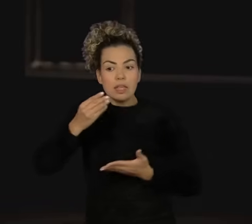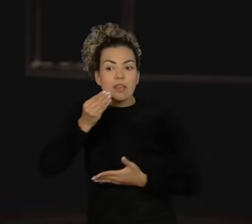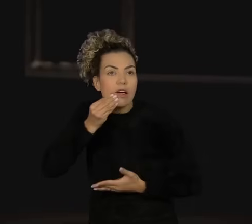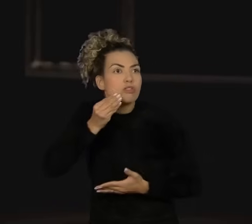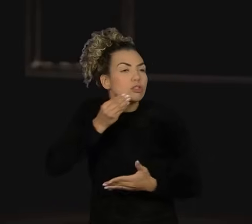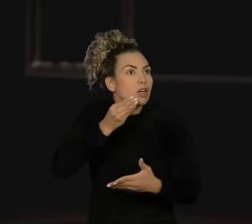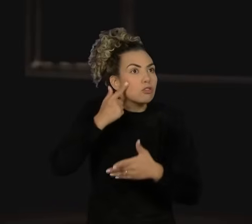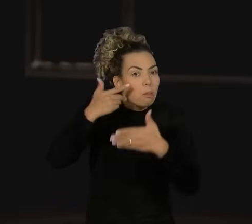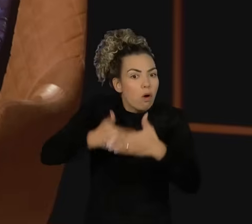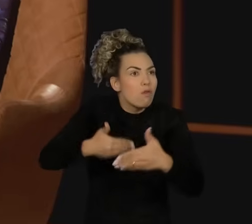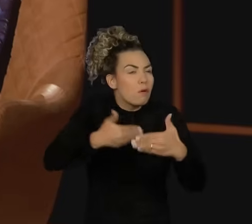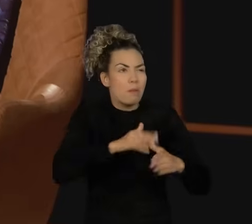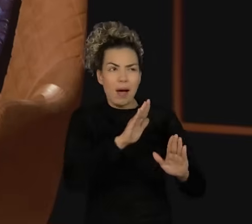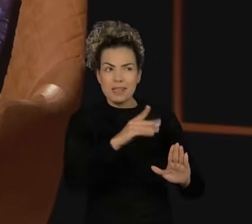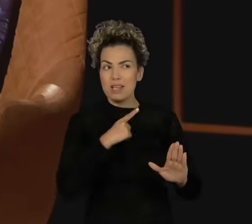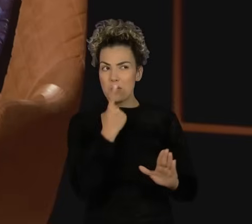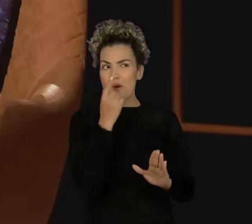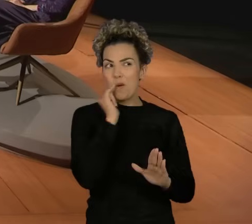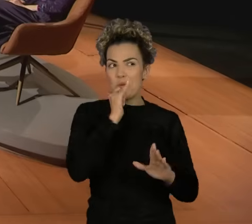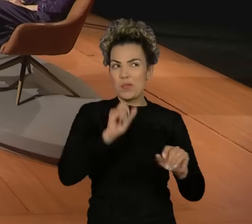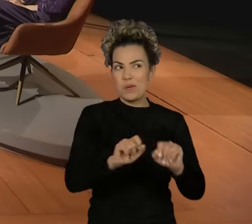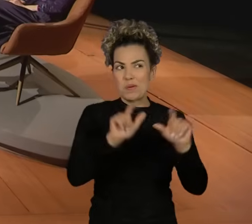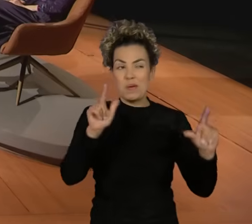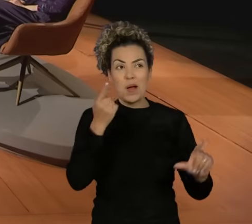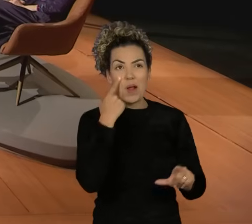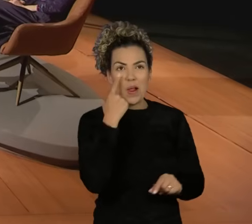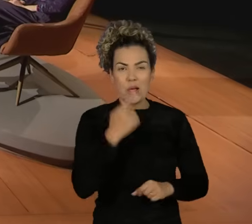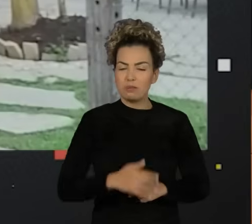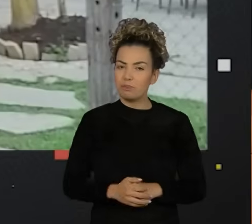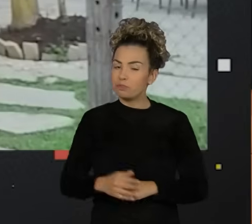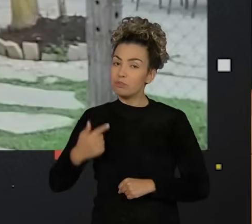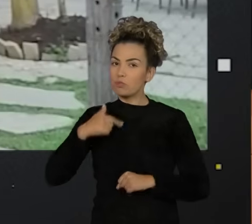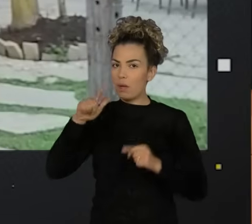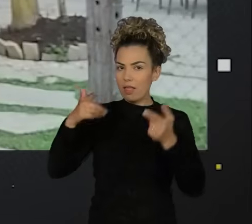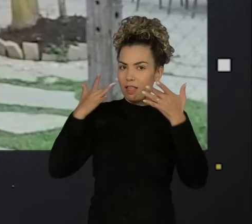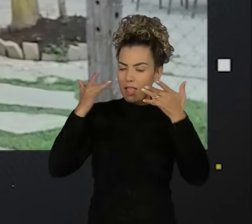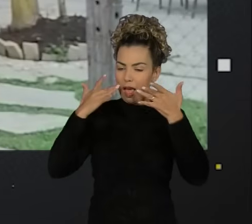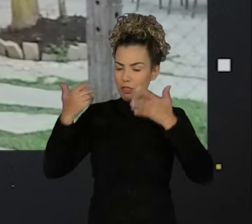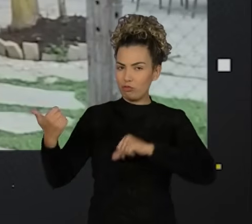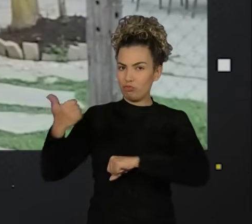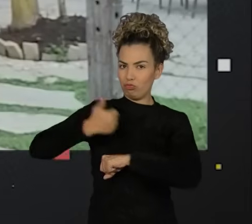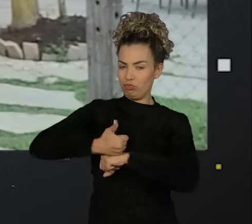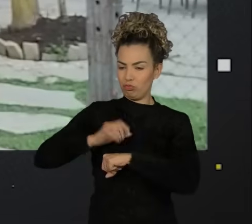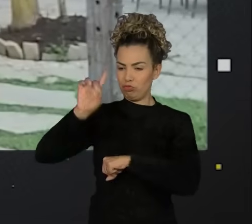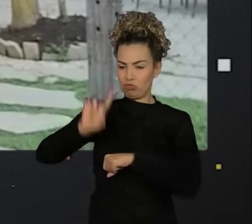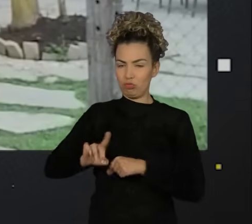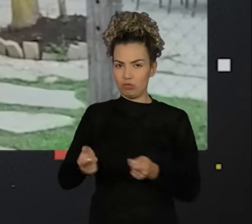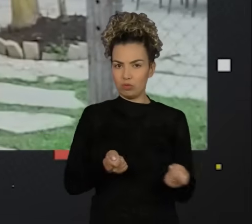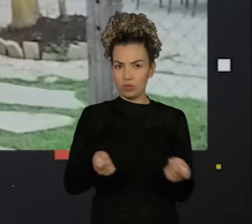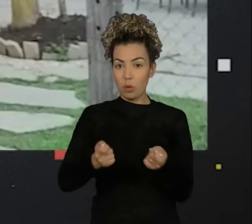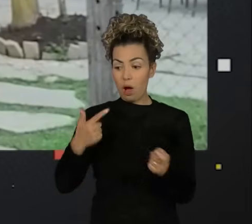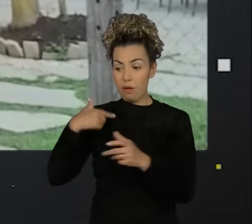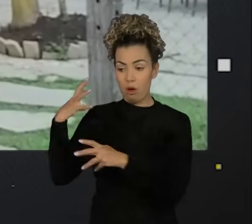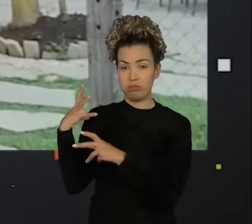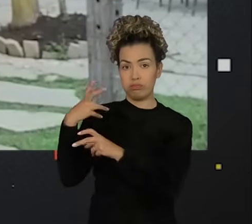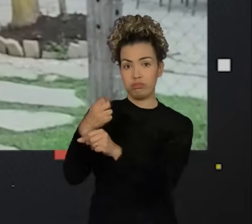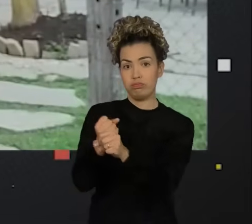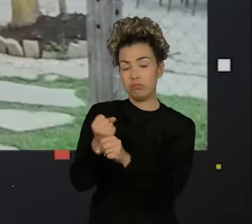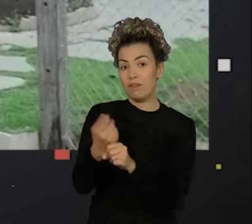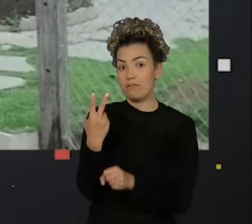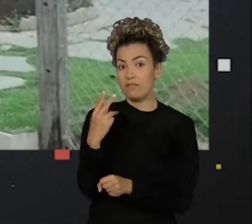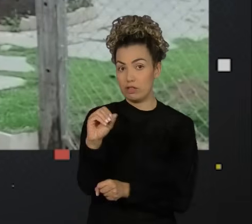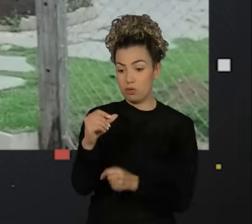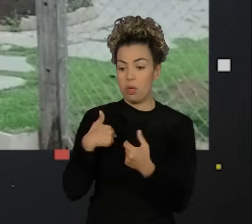que abre esse assunto, olha só. Eu sou diretor de teatro e durante 20 anos eu trabalhei como diretor de elenco da TV